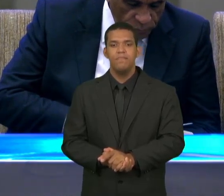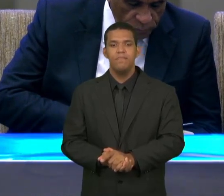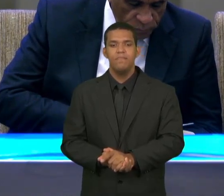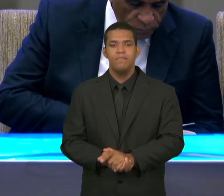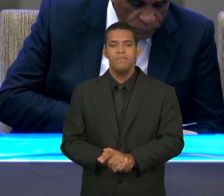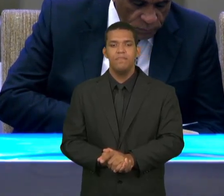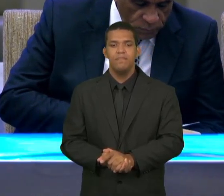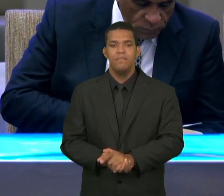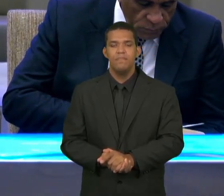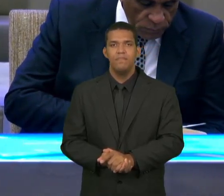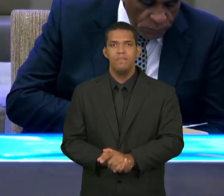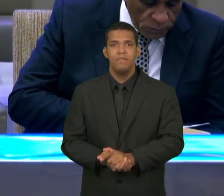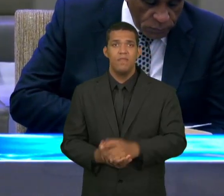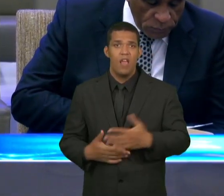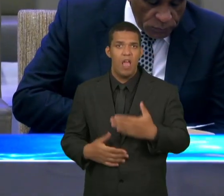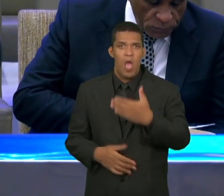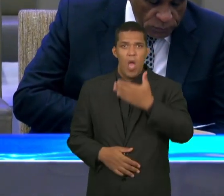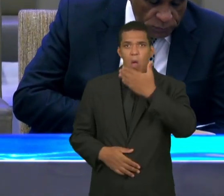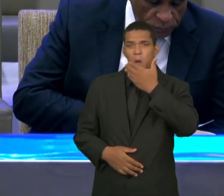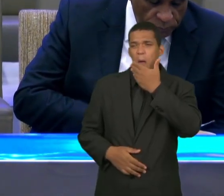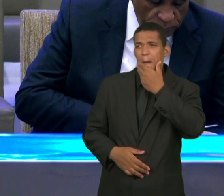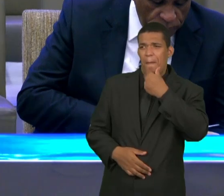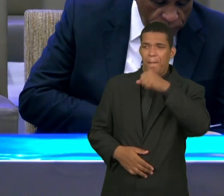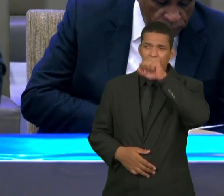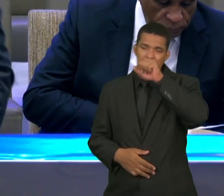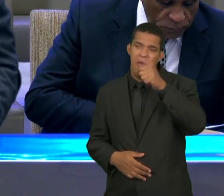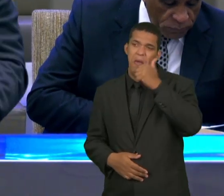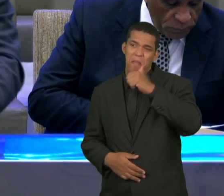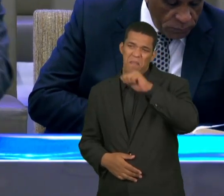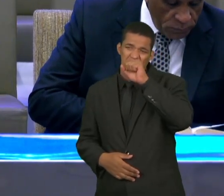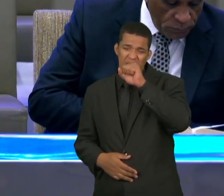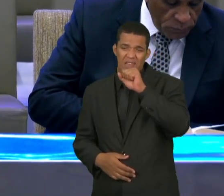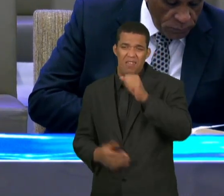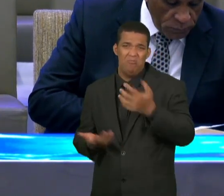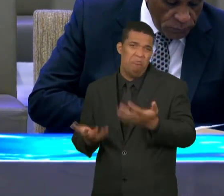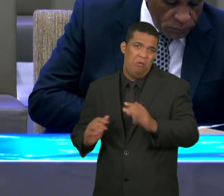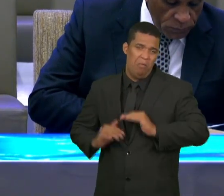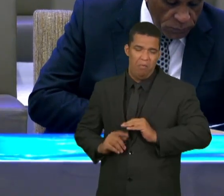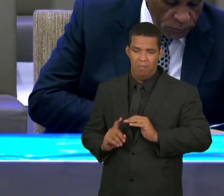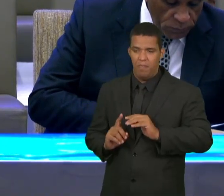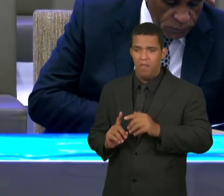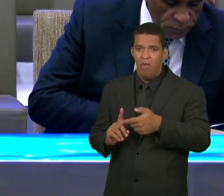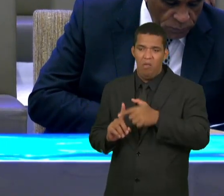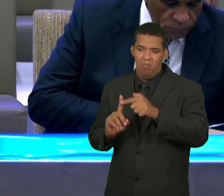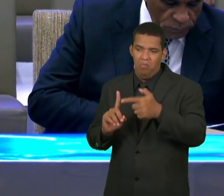Teus pais podem não ter desejado o teu nascimento.